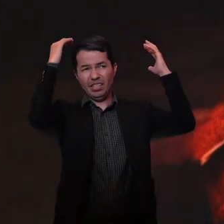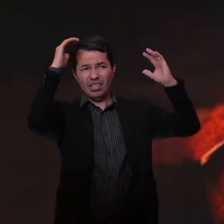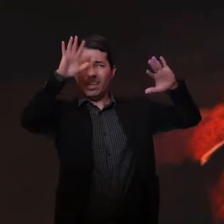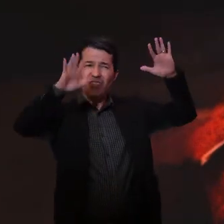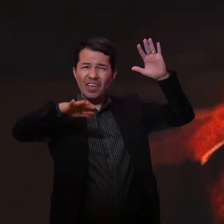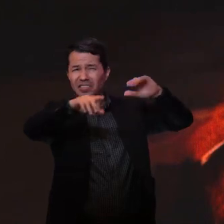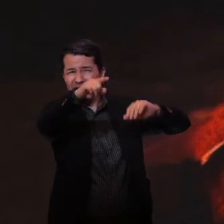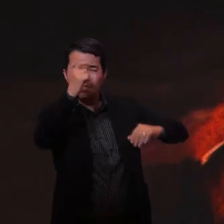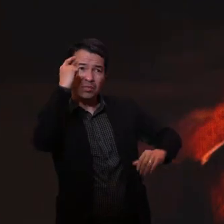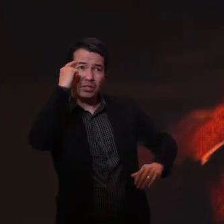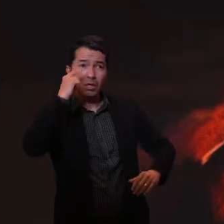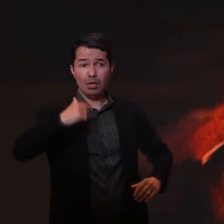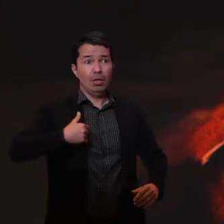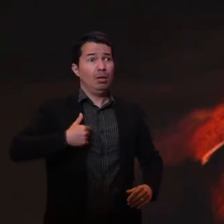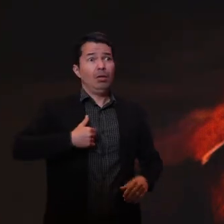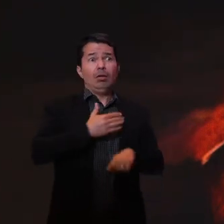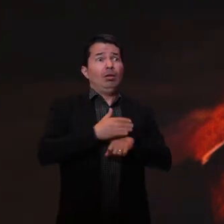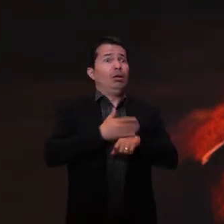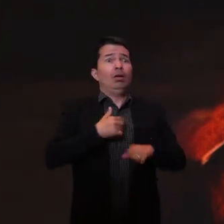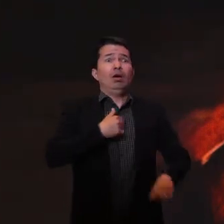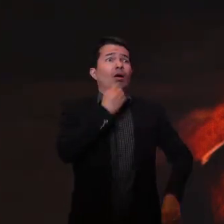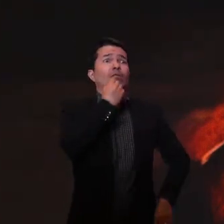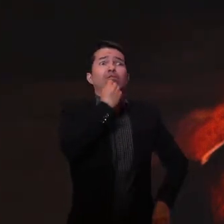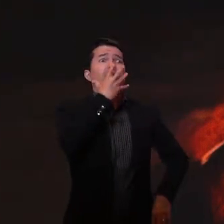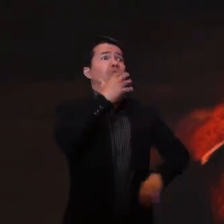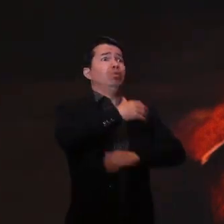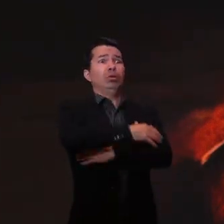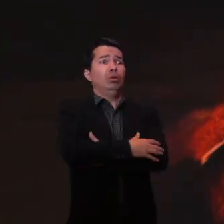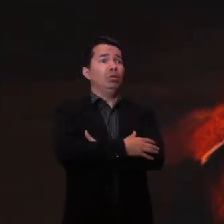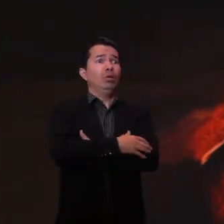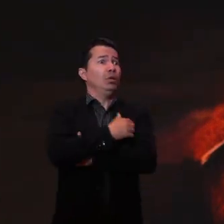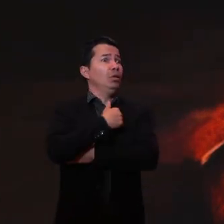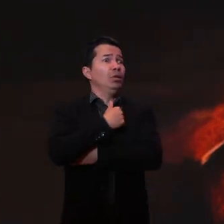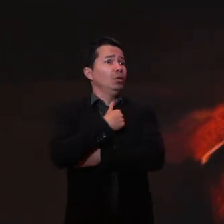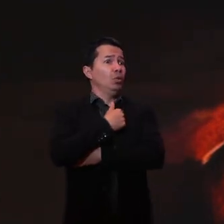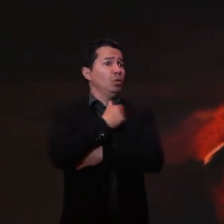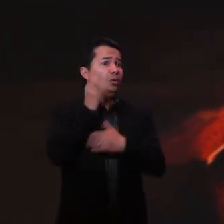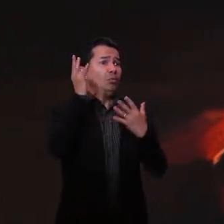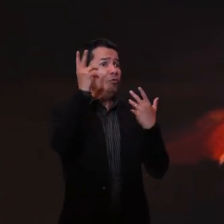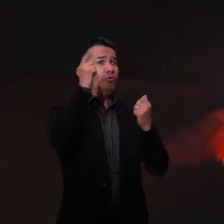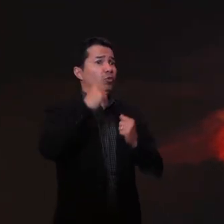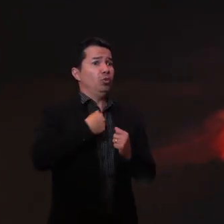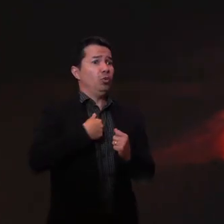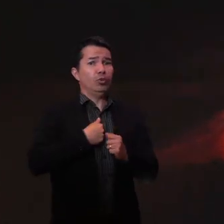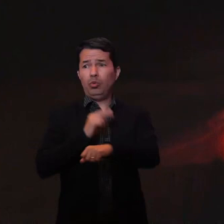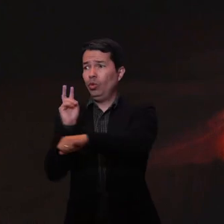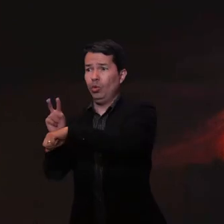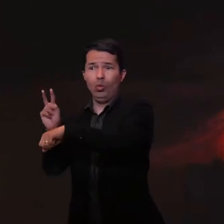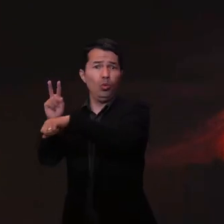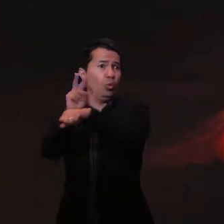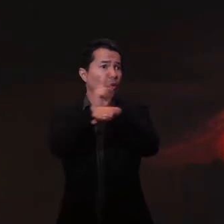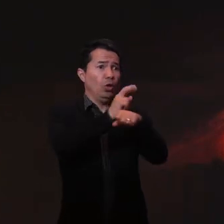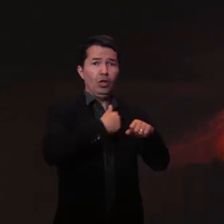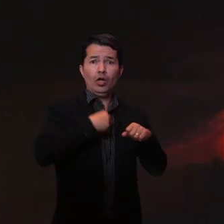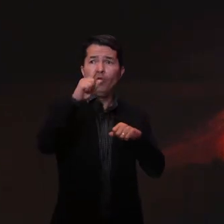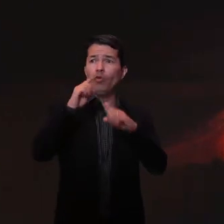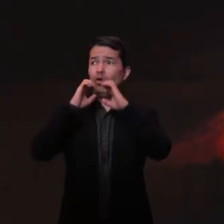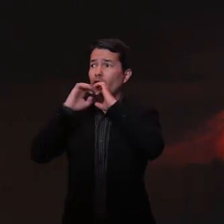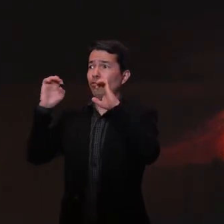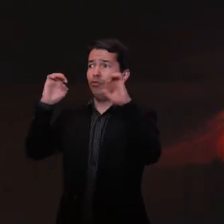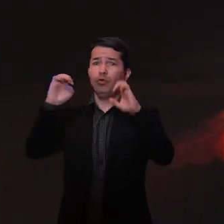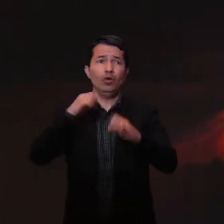uma pessoa boa, que tenha bons olhos, que cuide dos outros, a